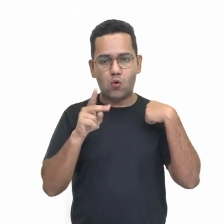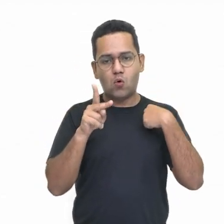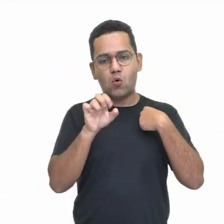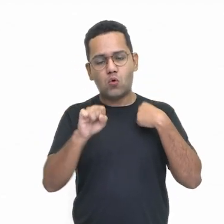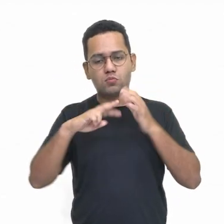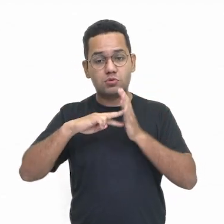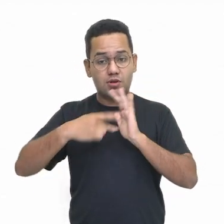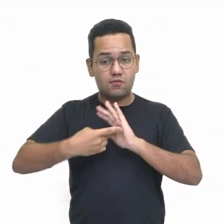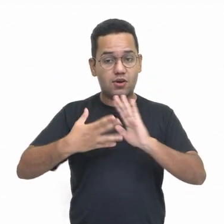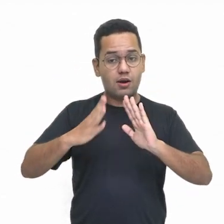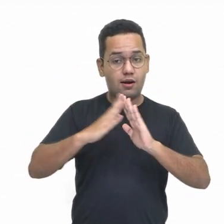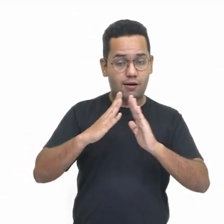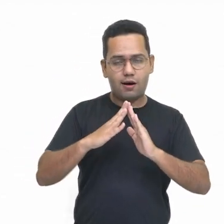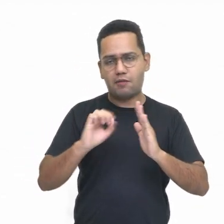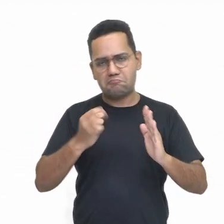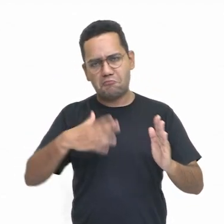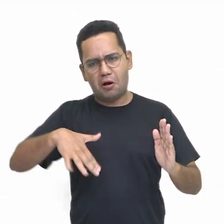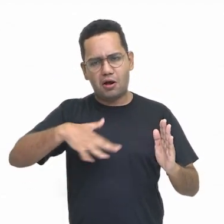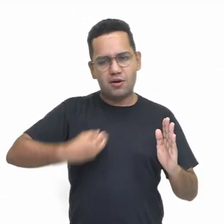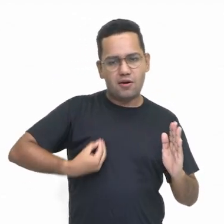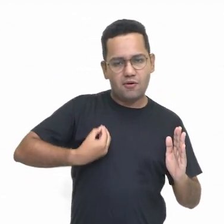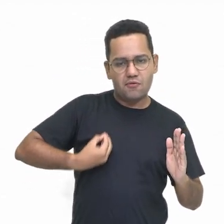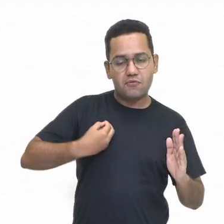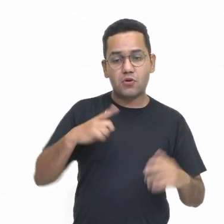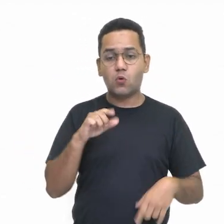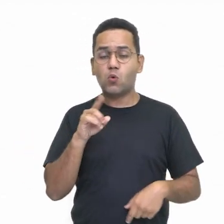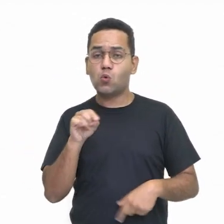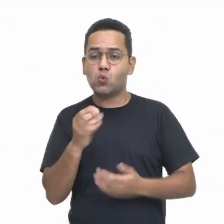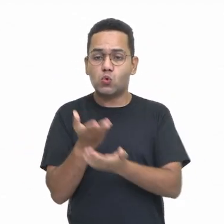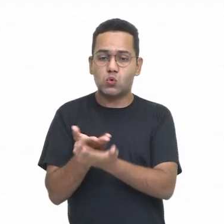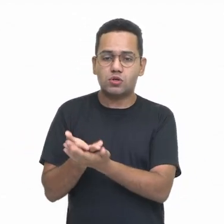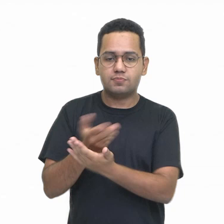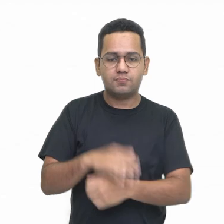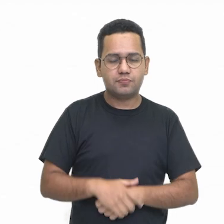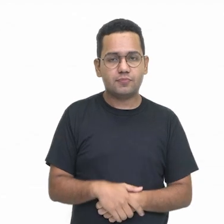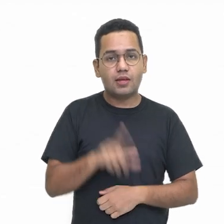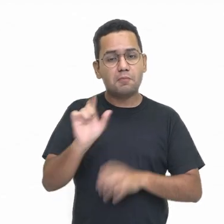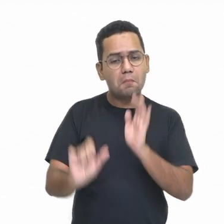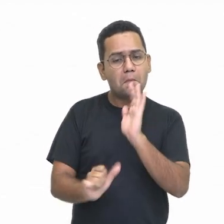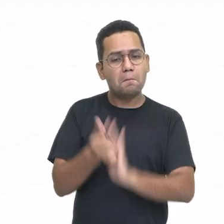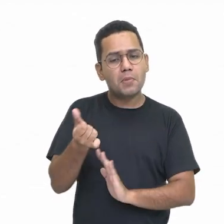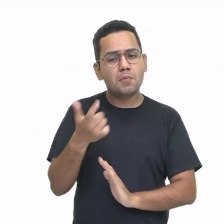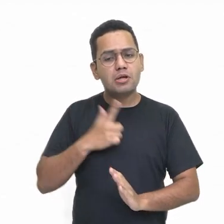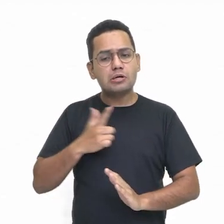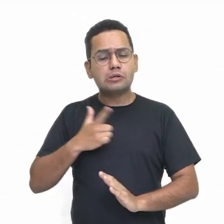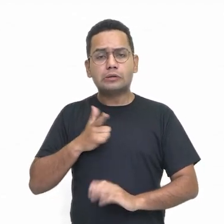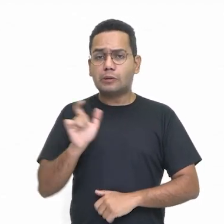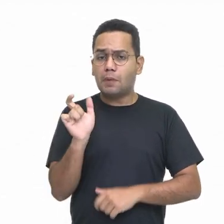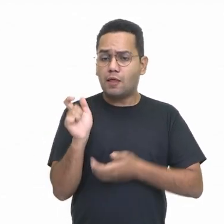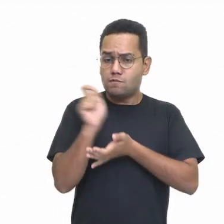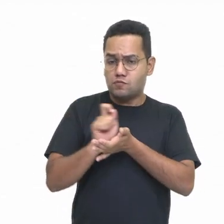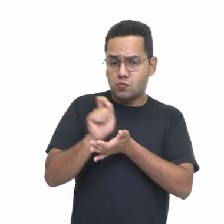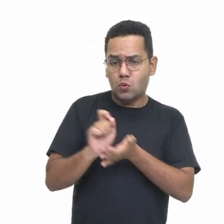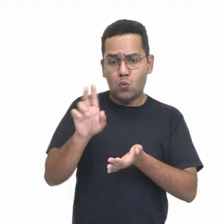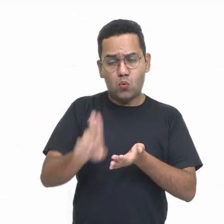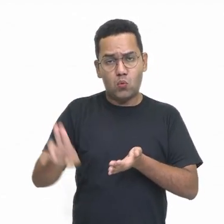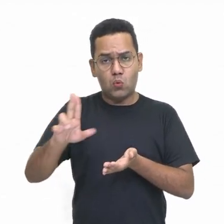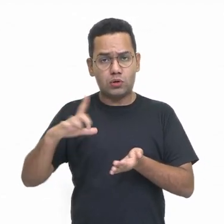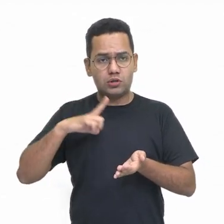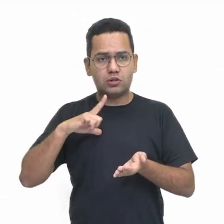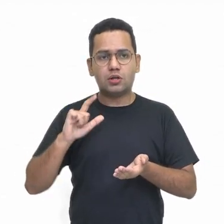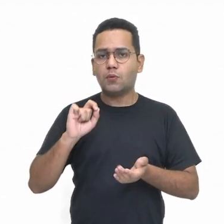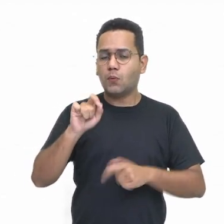ele foi o primeiro a usar esse termo para descrever o estudo das relações entre os